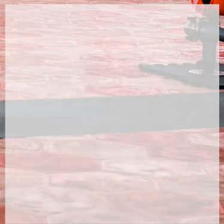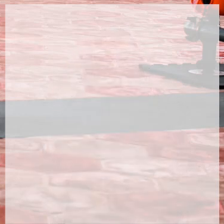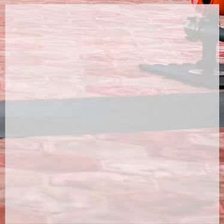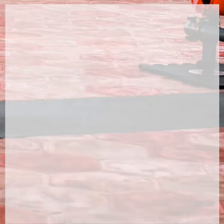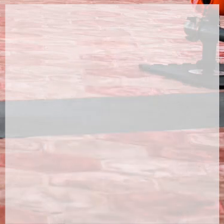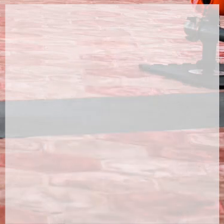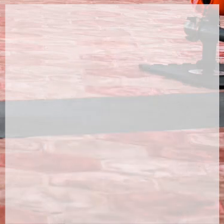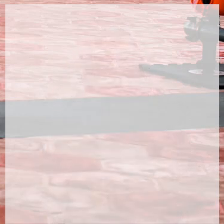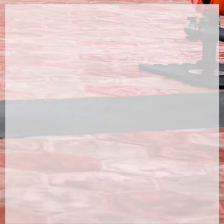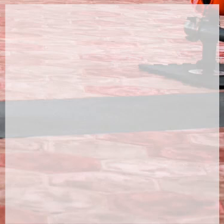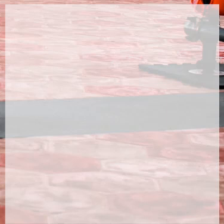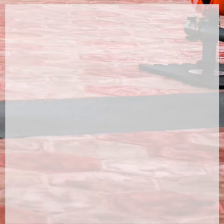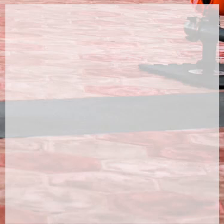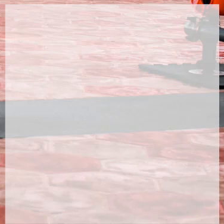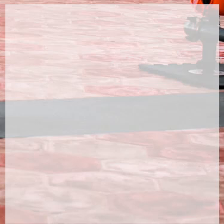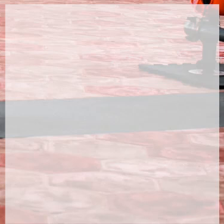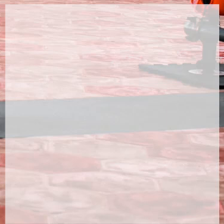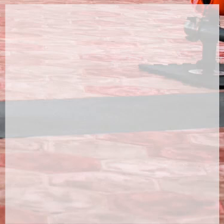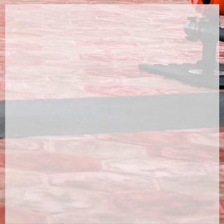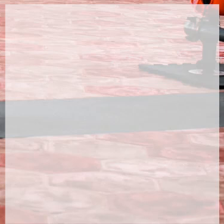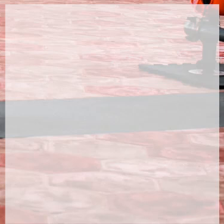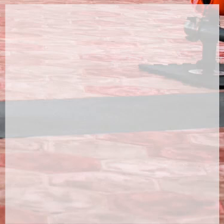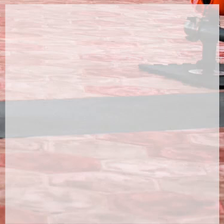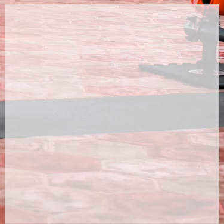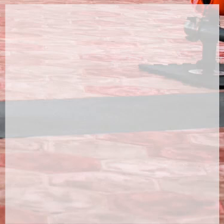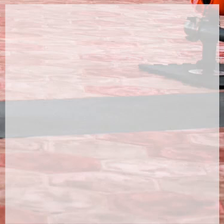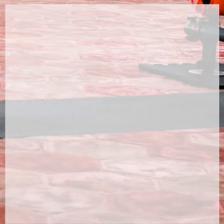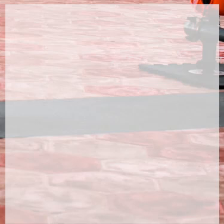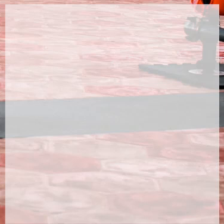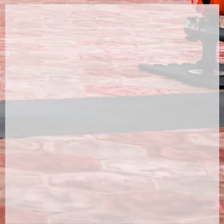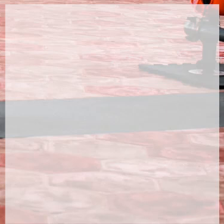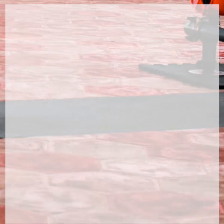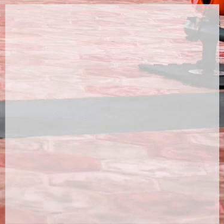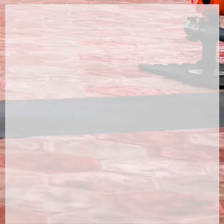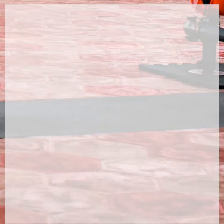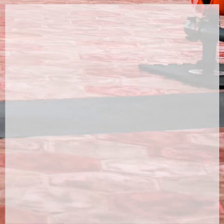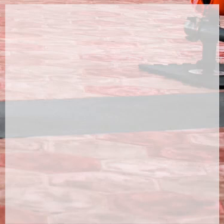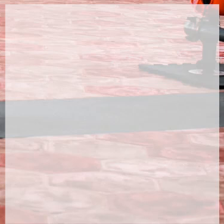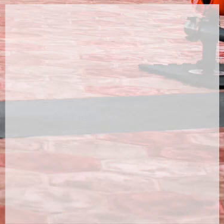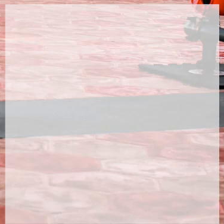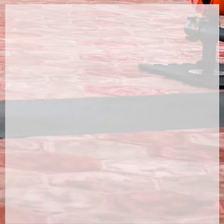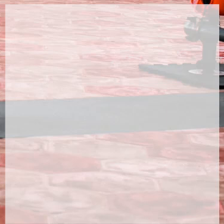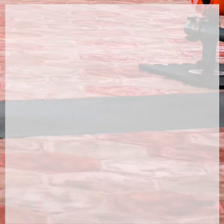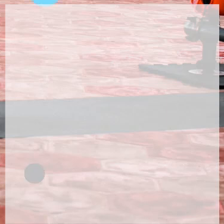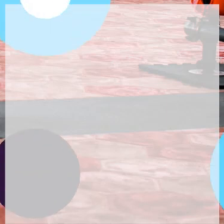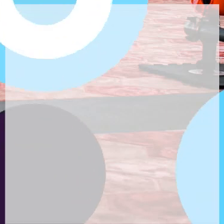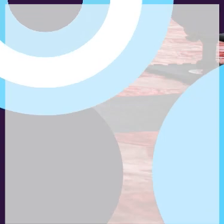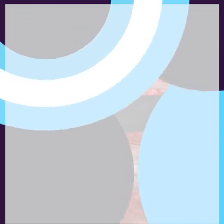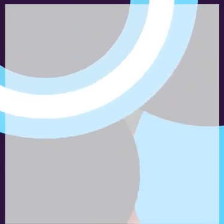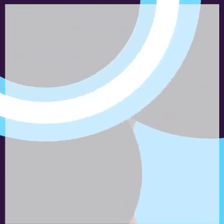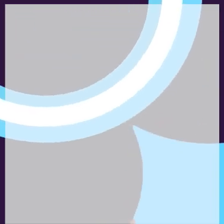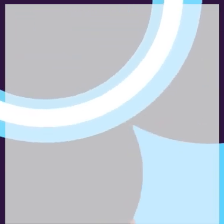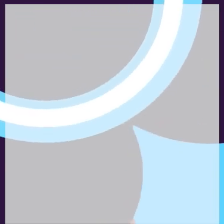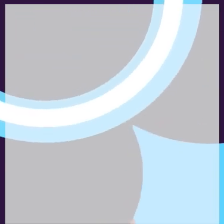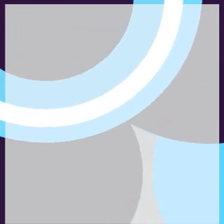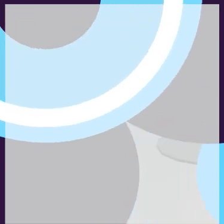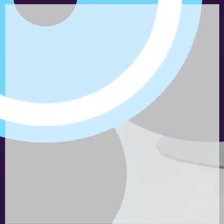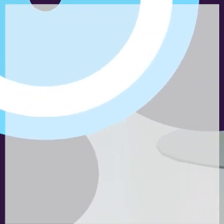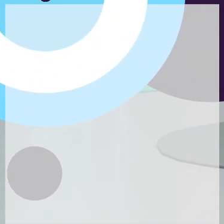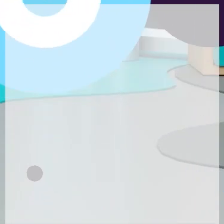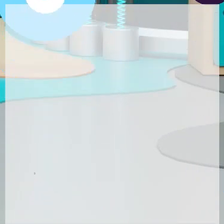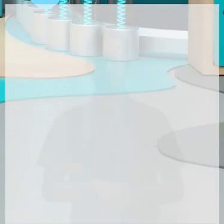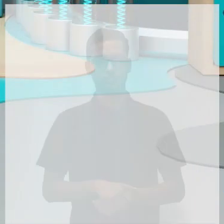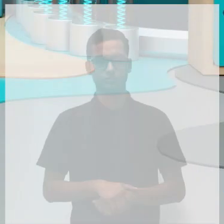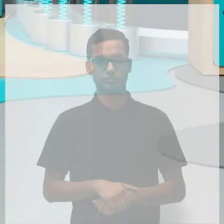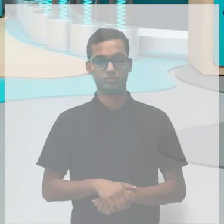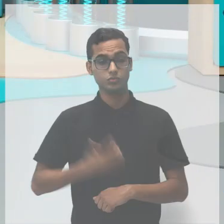Outro esporte que nós tivemos a oportunidade de aprender nas nossas aulas foi o base jump, que